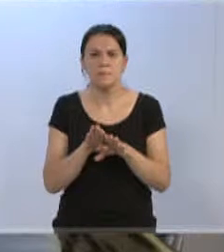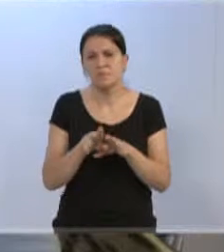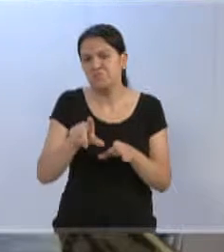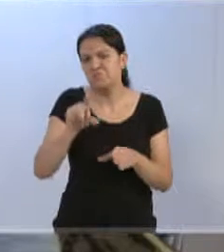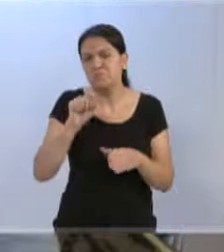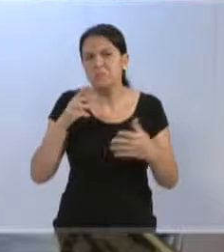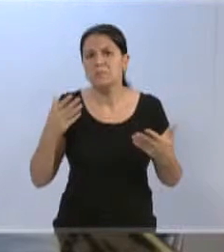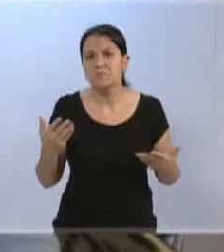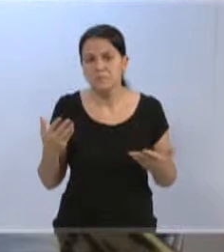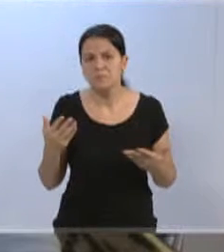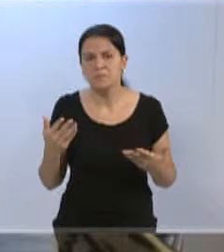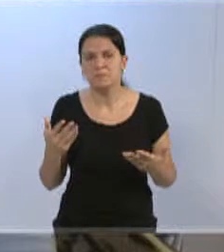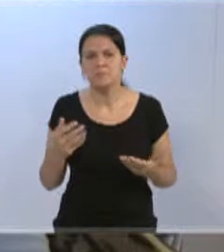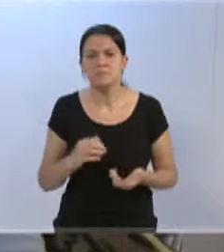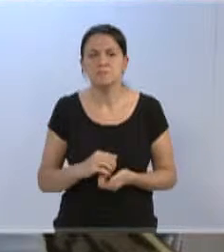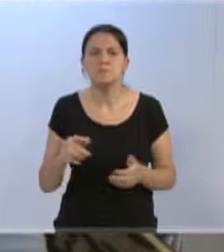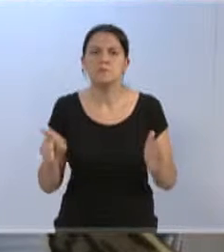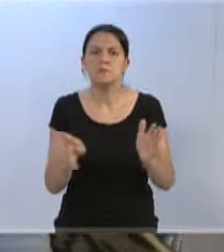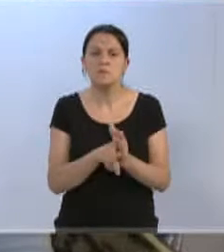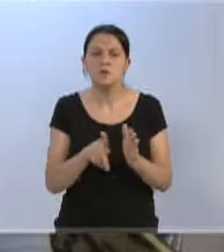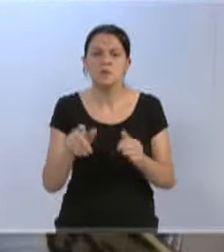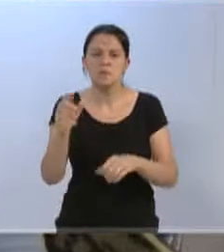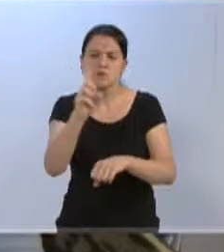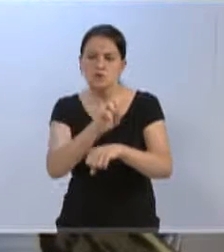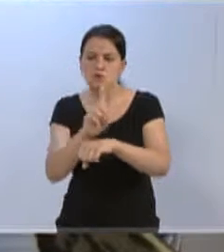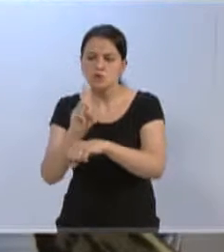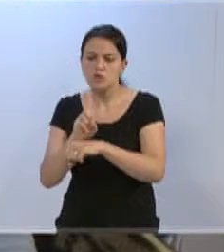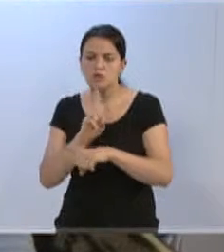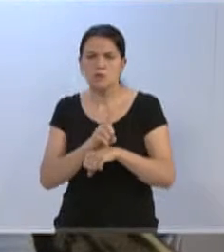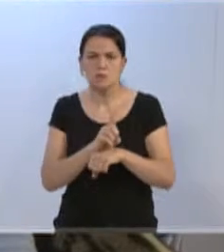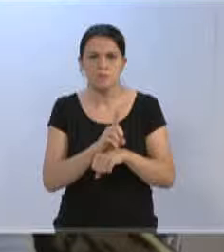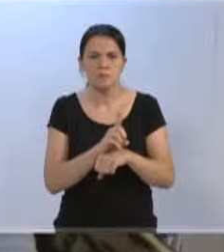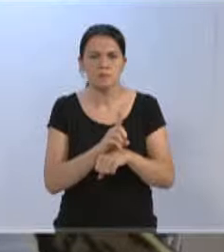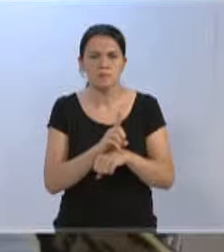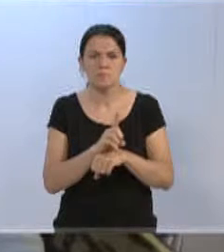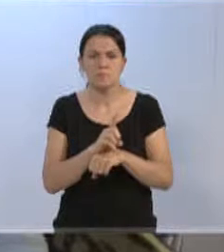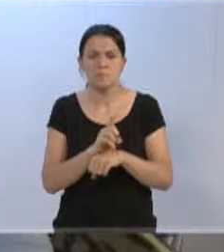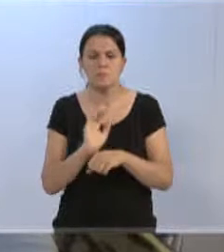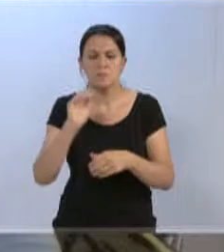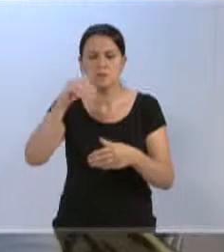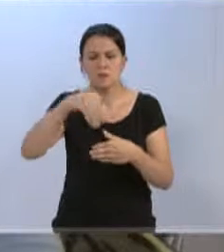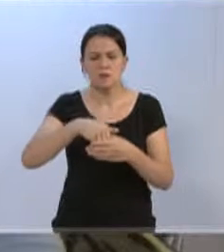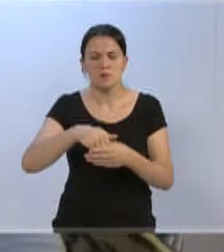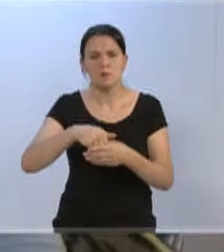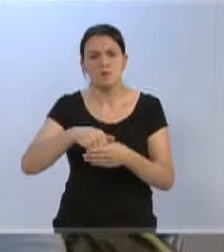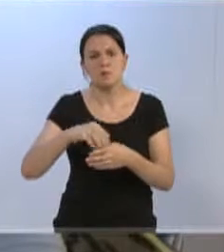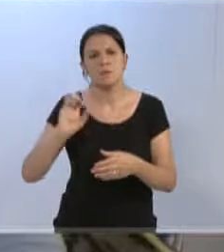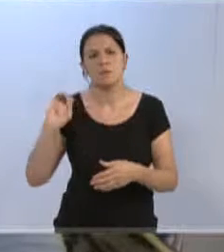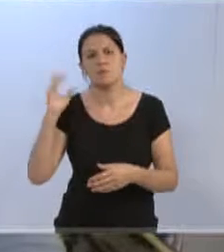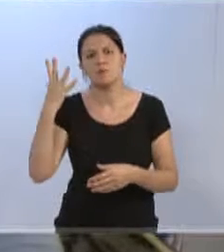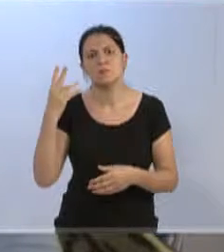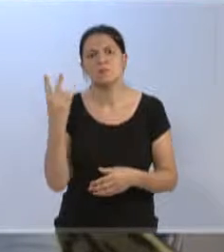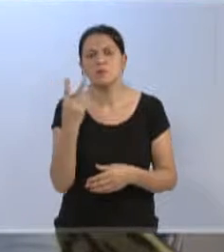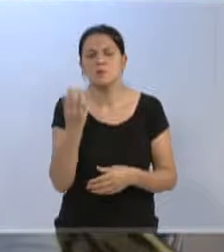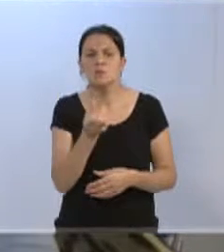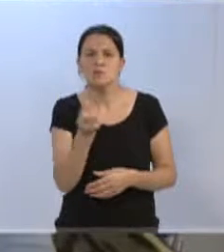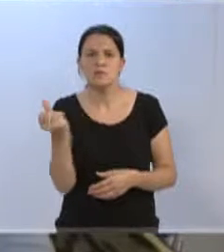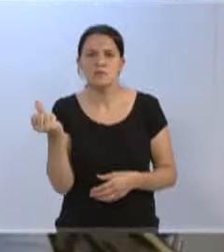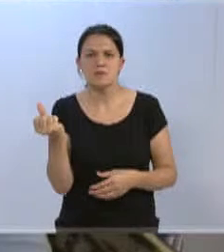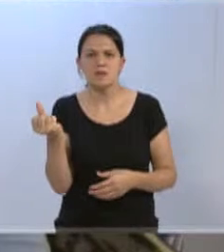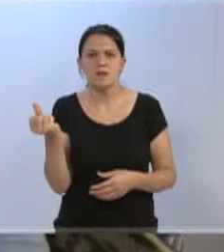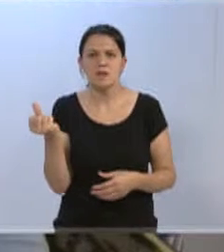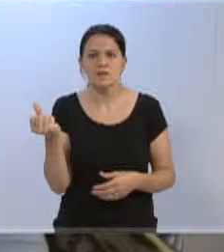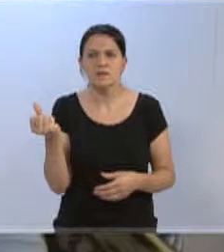sugestão da própria classe de que a eleição acontecesse no segundo semestre. Então, dessa